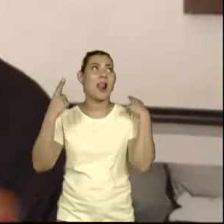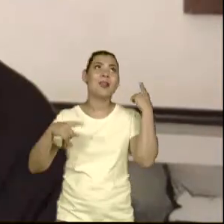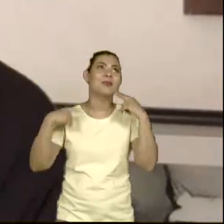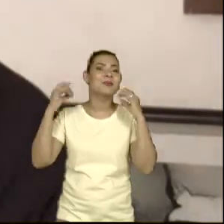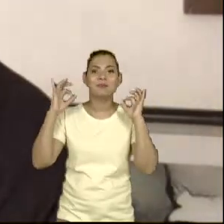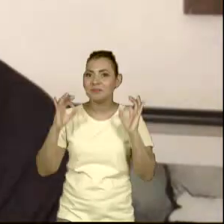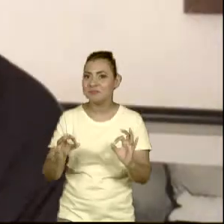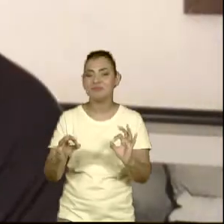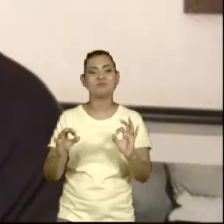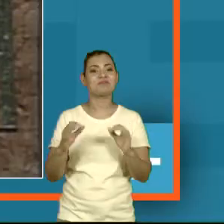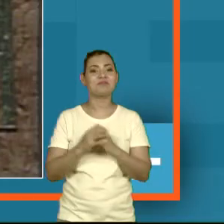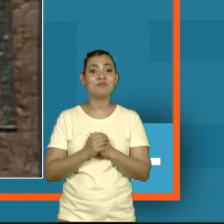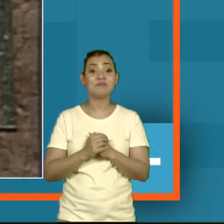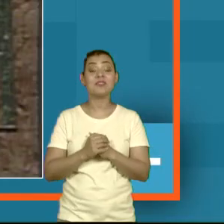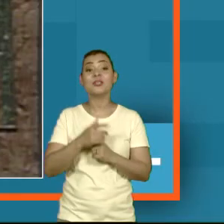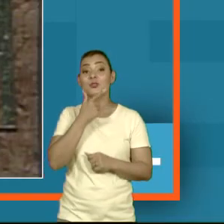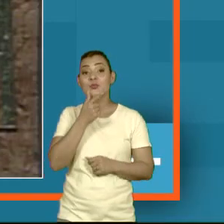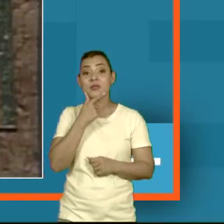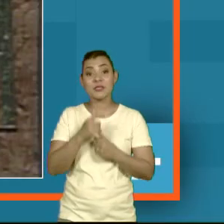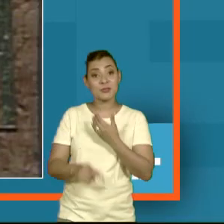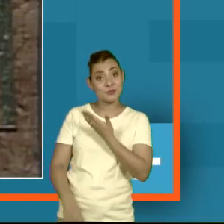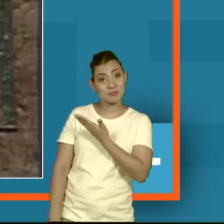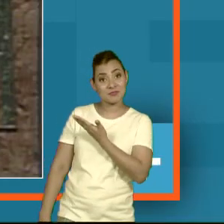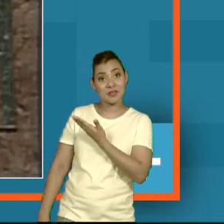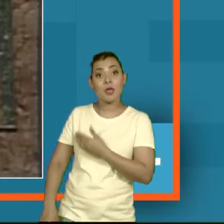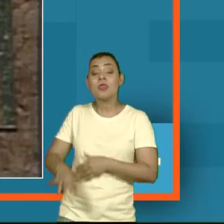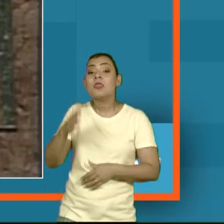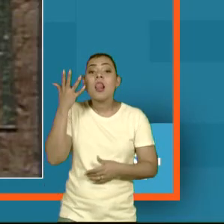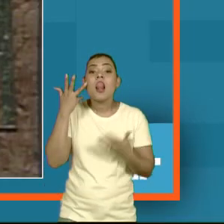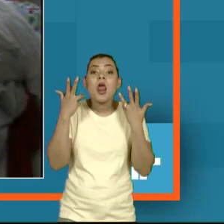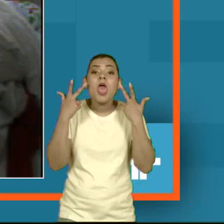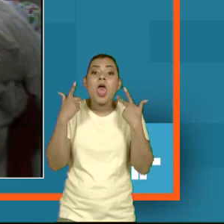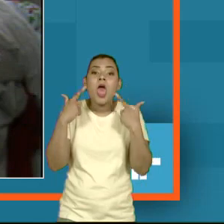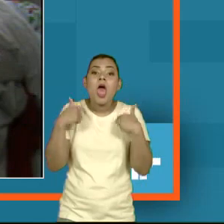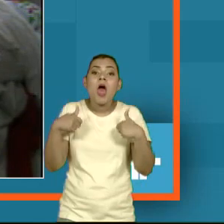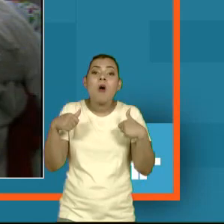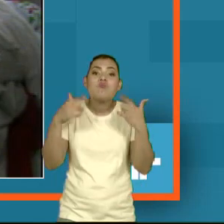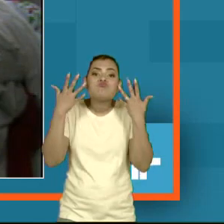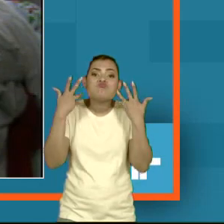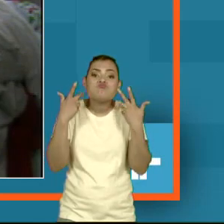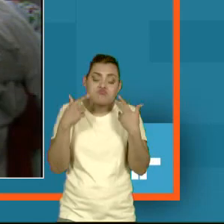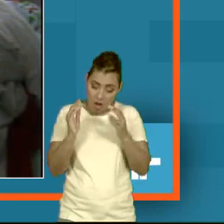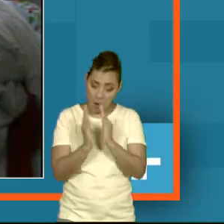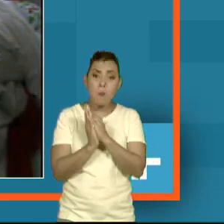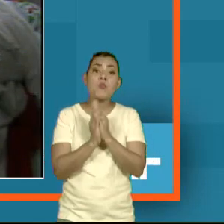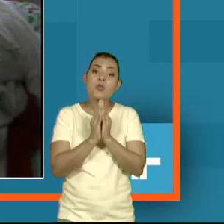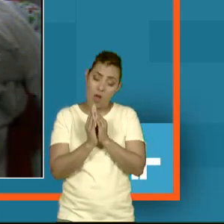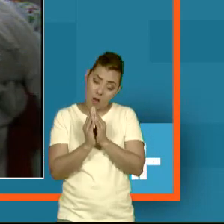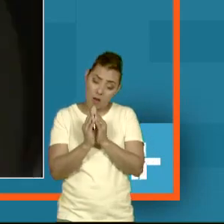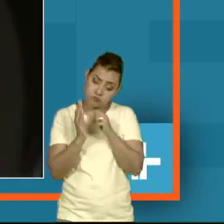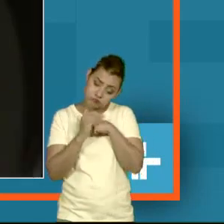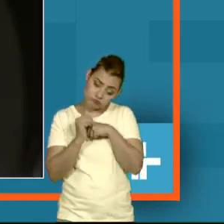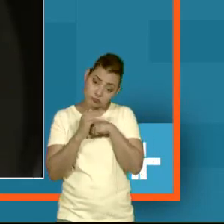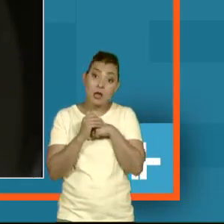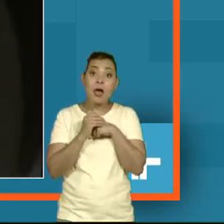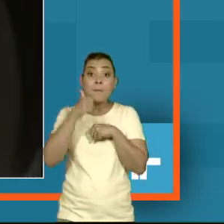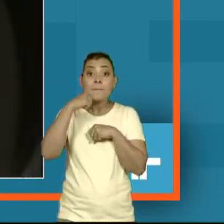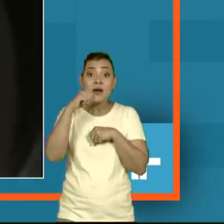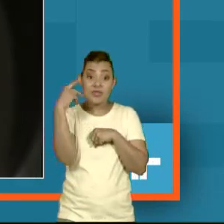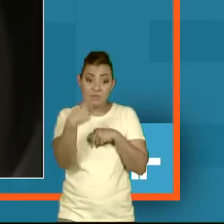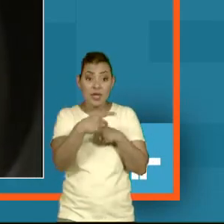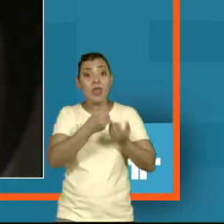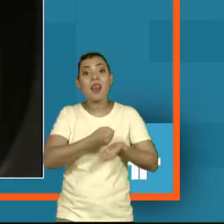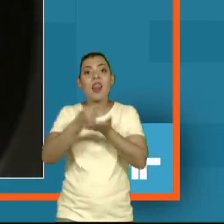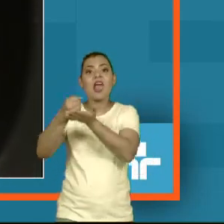louco, louca, uma história maluca, onde um menininho tem um leãozinho de pelúcia, e esse leãozinho de pelúcia, a mãe dele manda para a lavanderia,